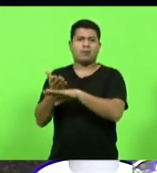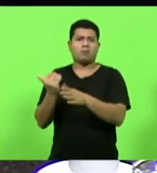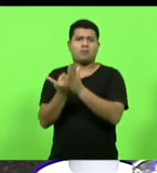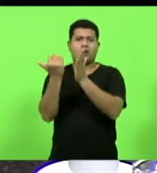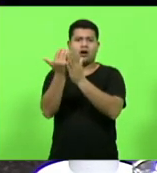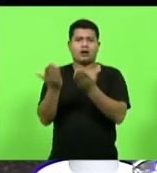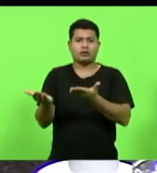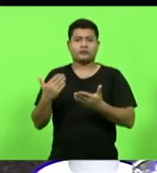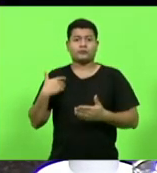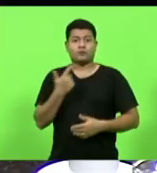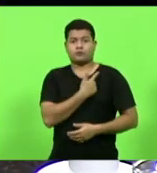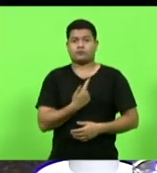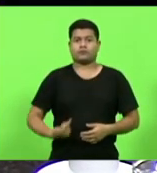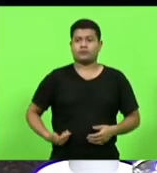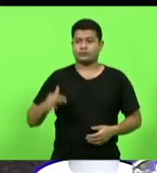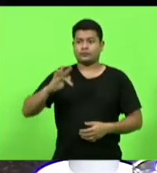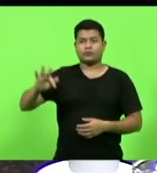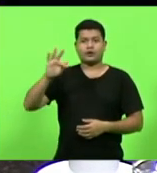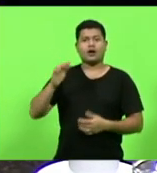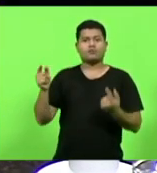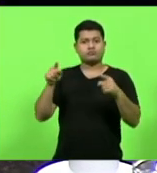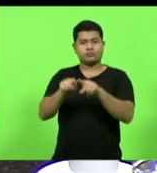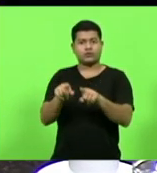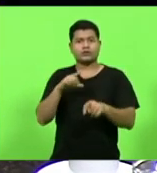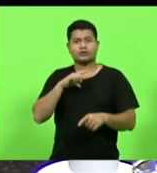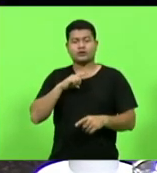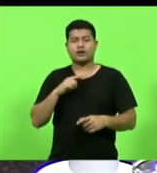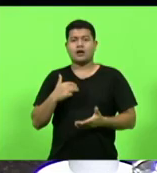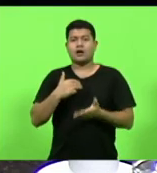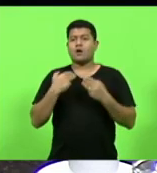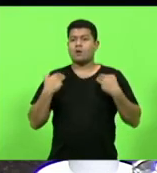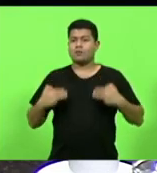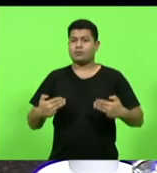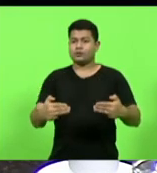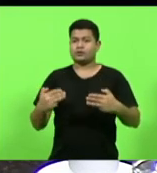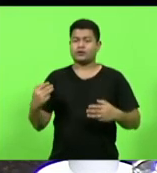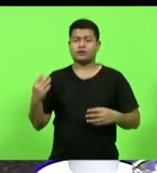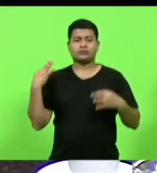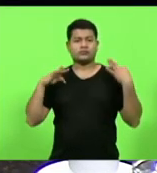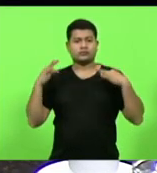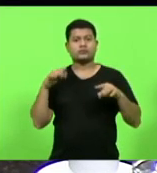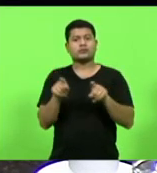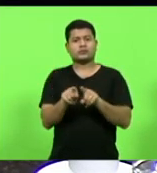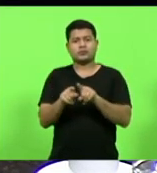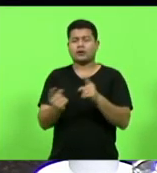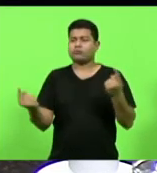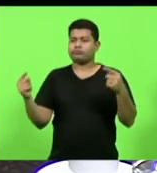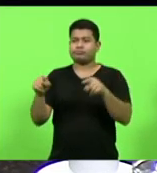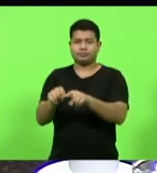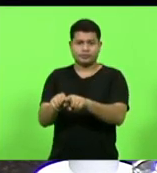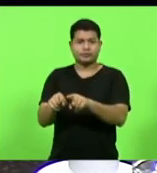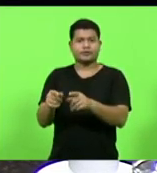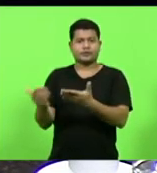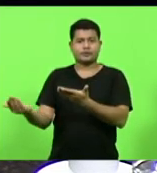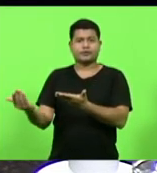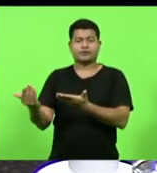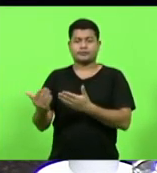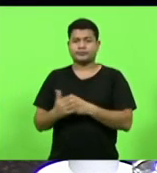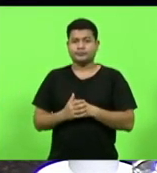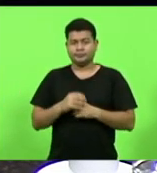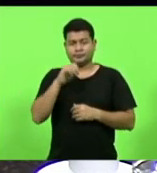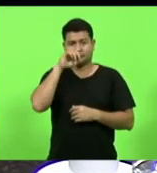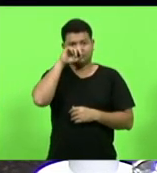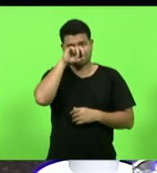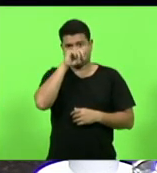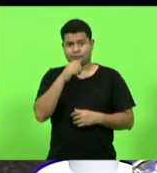federal foi parceiro, o Ministério do Turismo foi parceiro da construção do Centro de Eventos. O governo do estado, já no